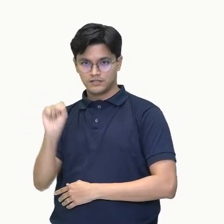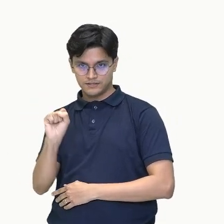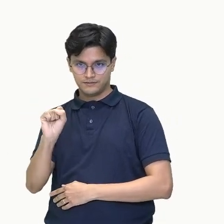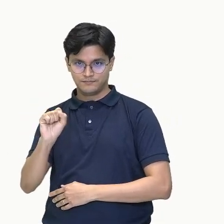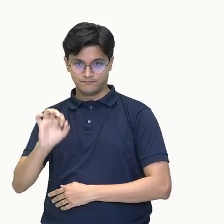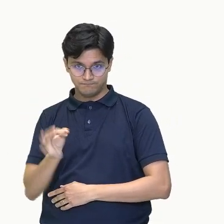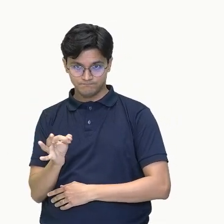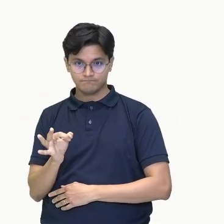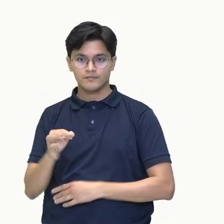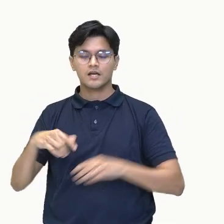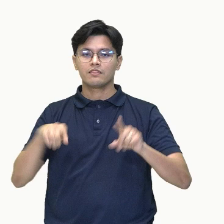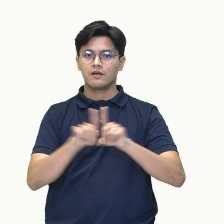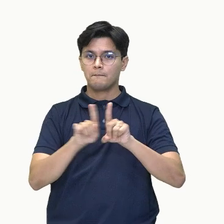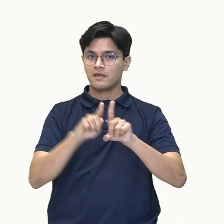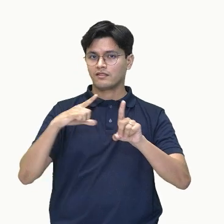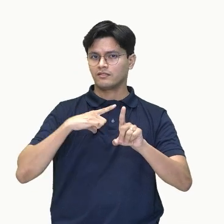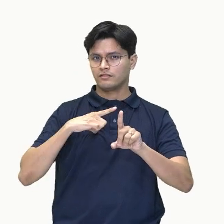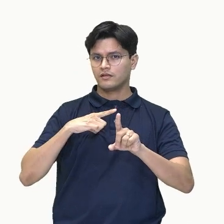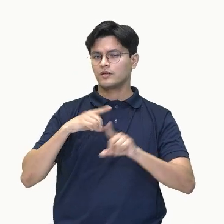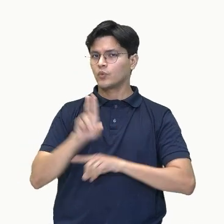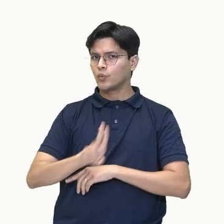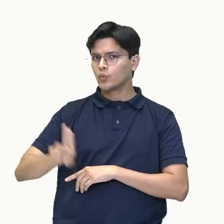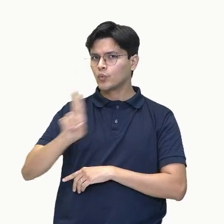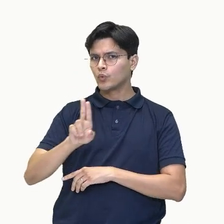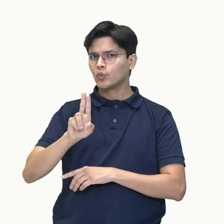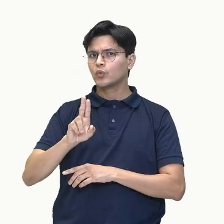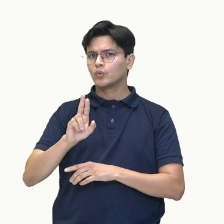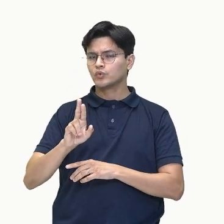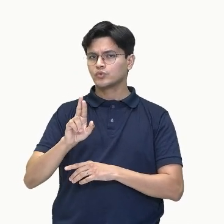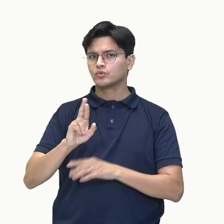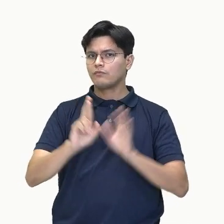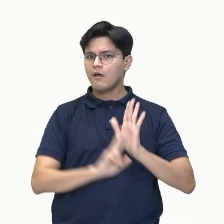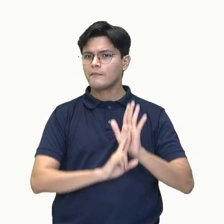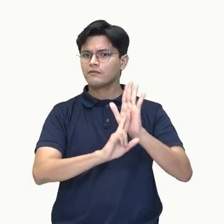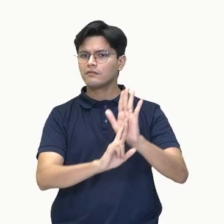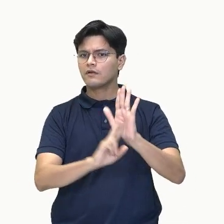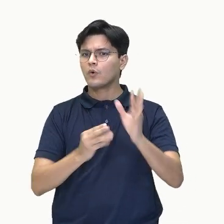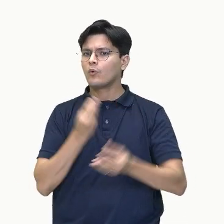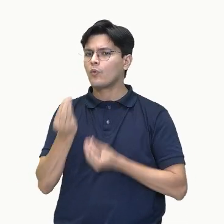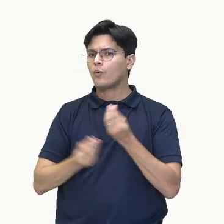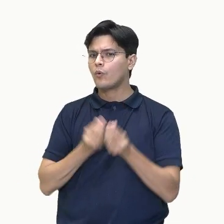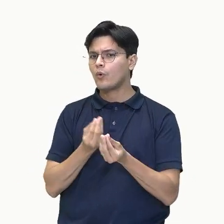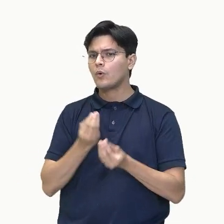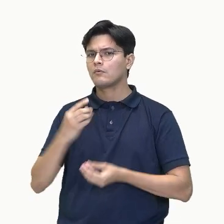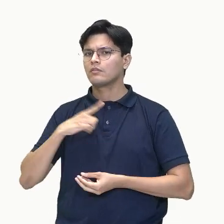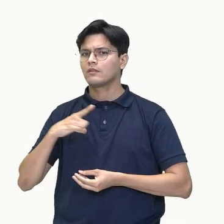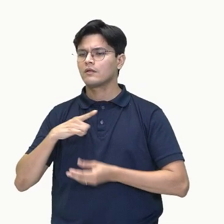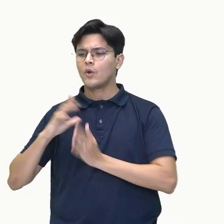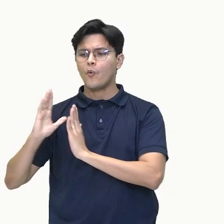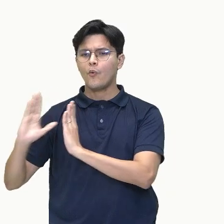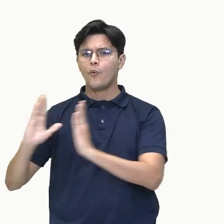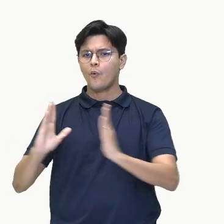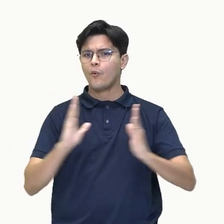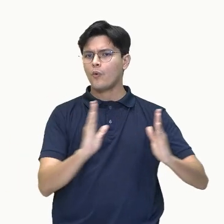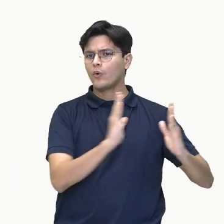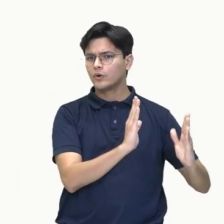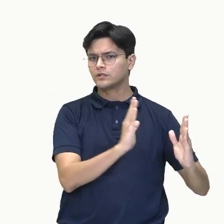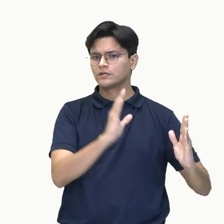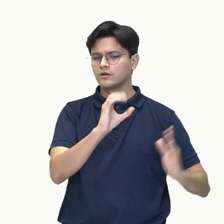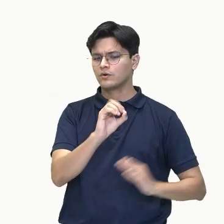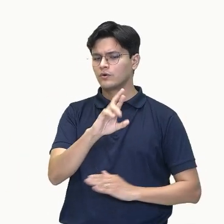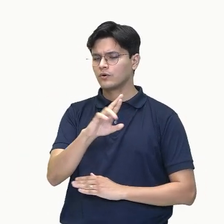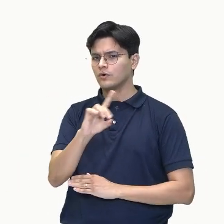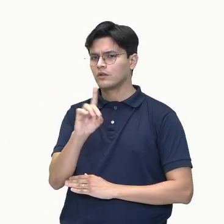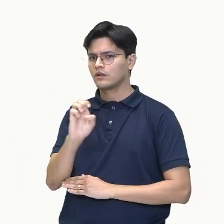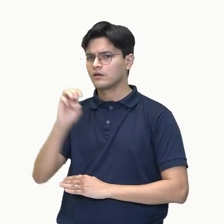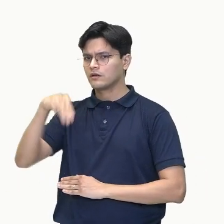recebem uma representação, tem uma leitura especial deles. Mas que ordem é essa que nós devemos ter aí para